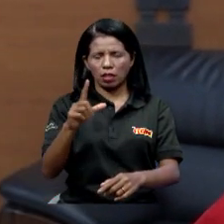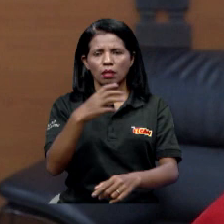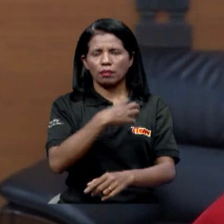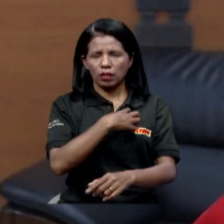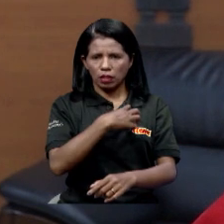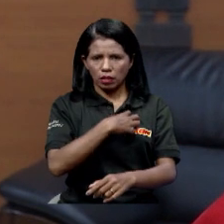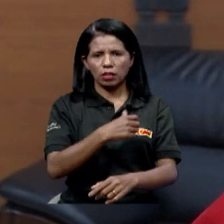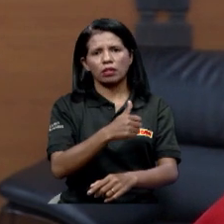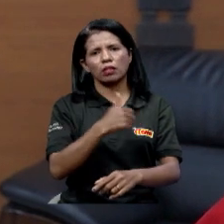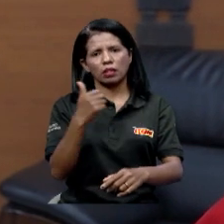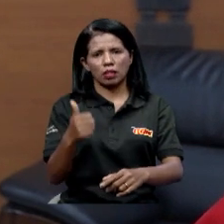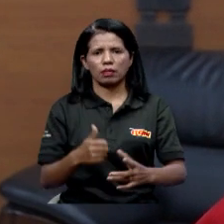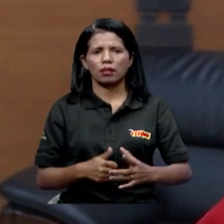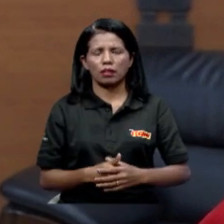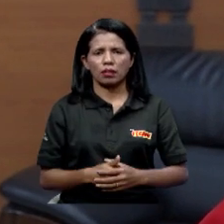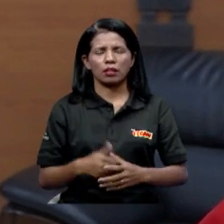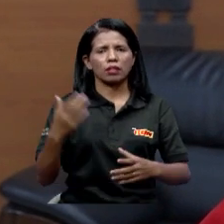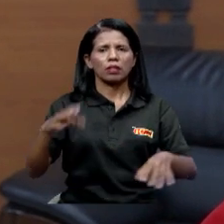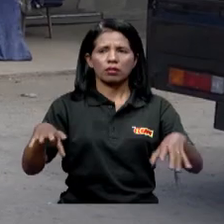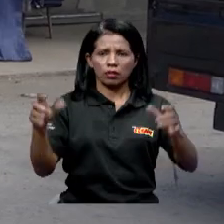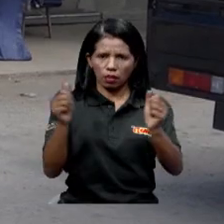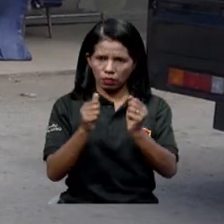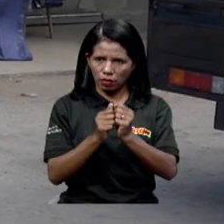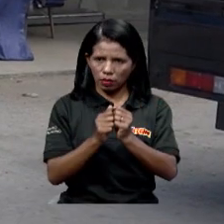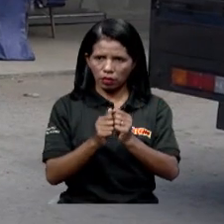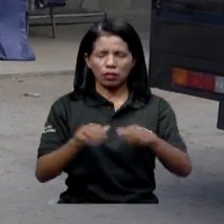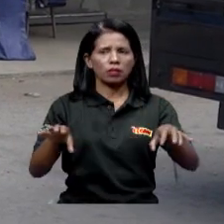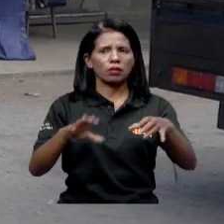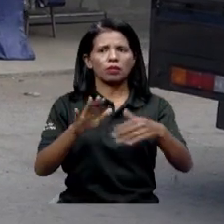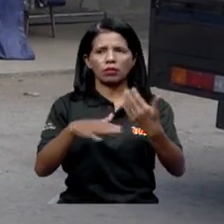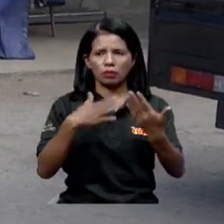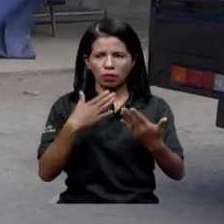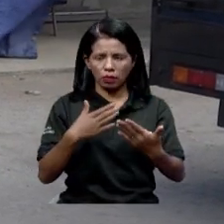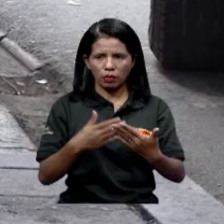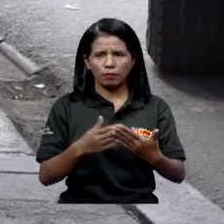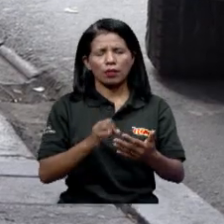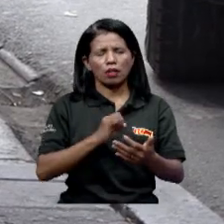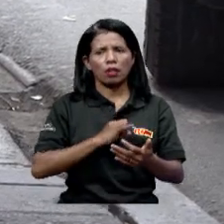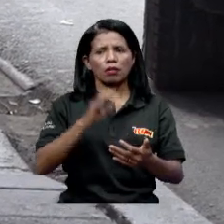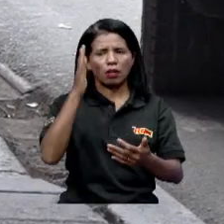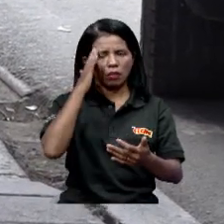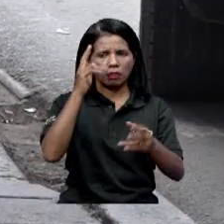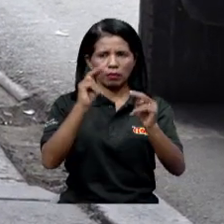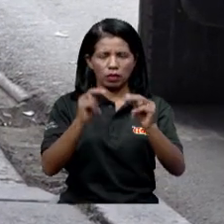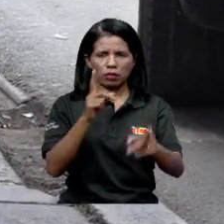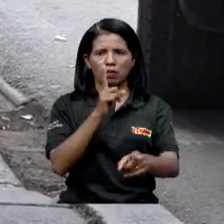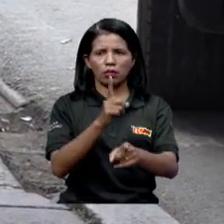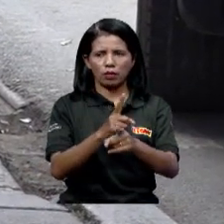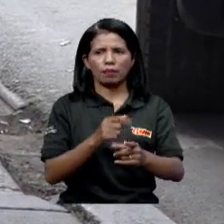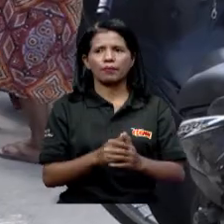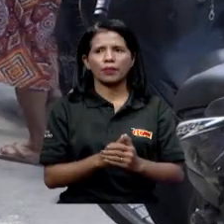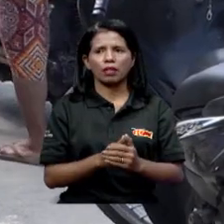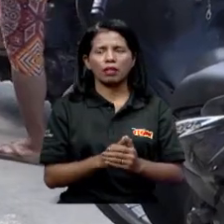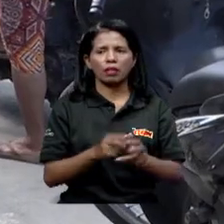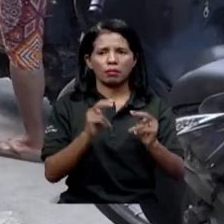sosial tan ape ia relação no serviço de saúde. Hava noi ne precisa de unic, precisa de